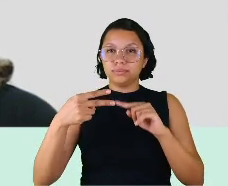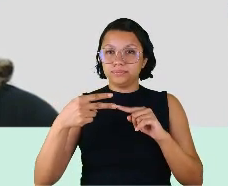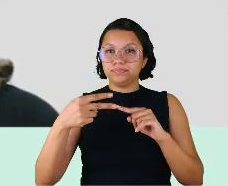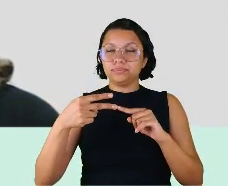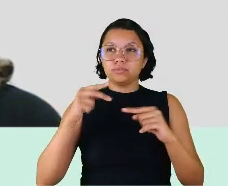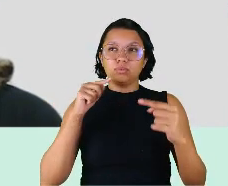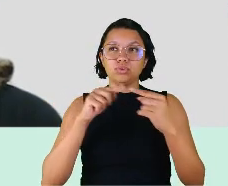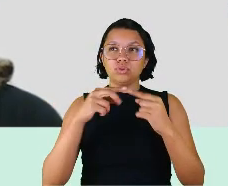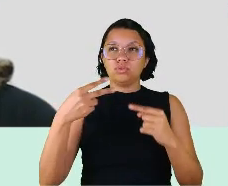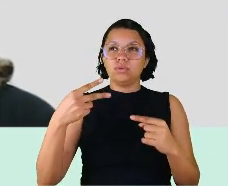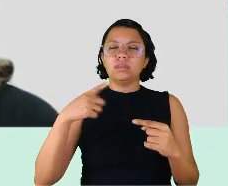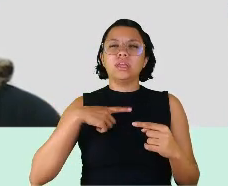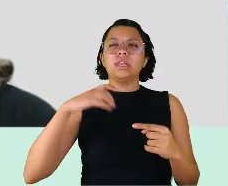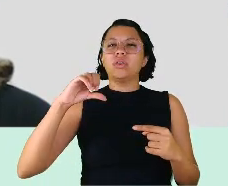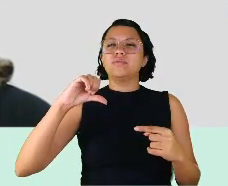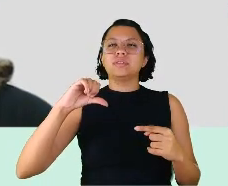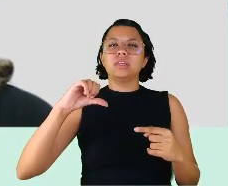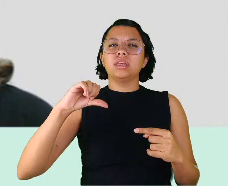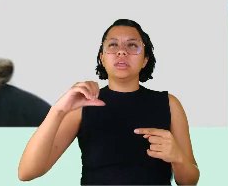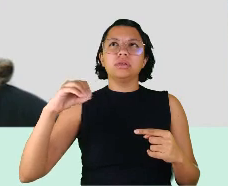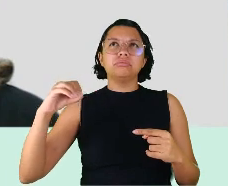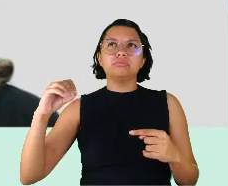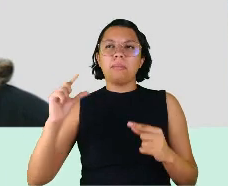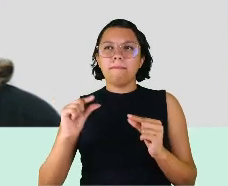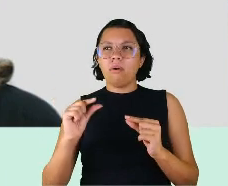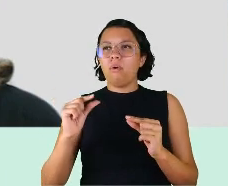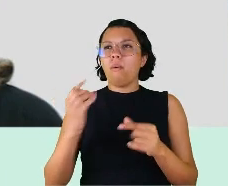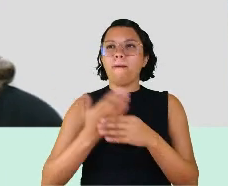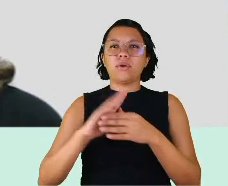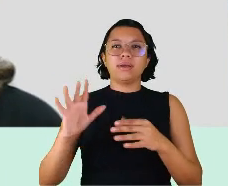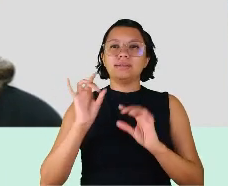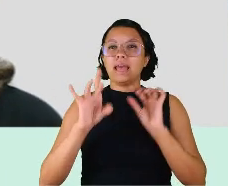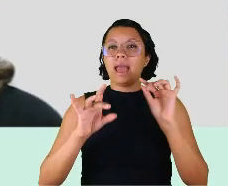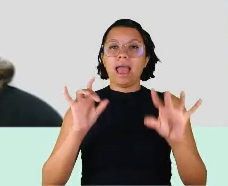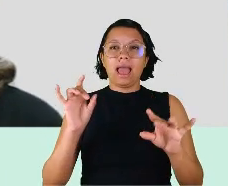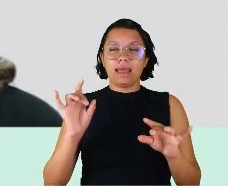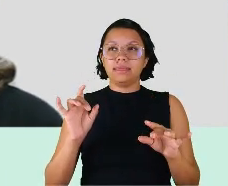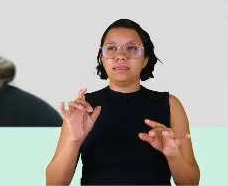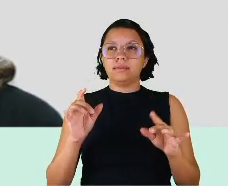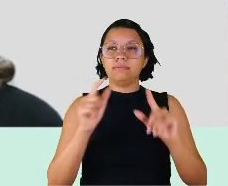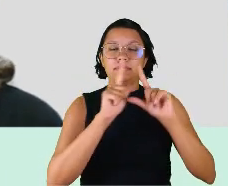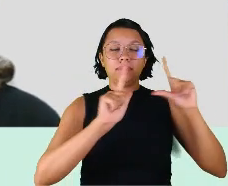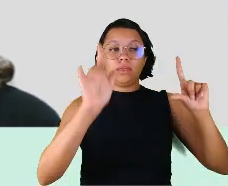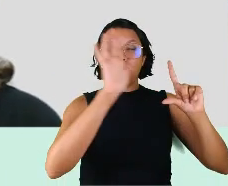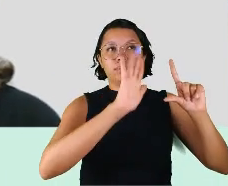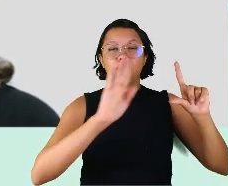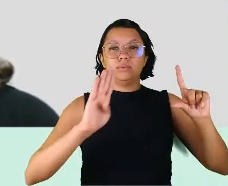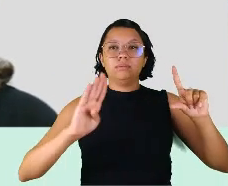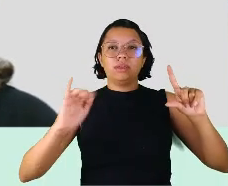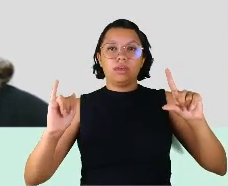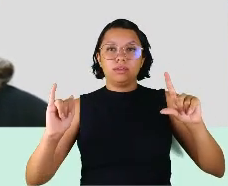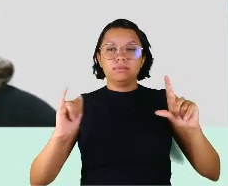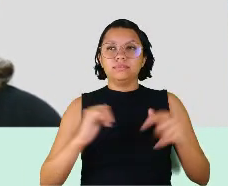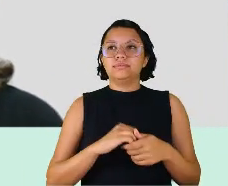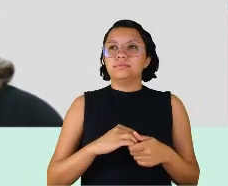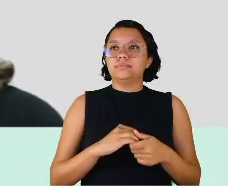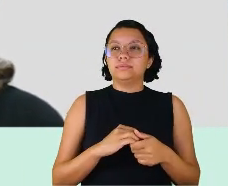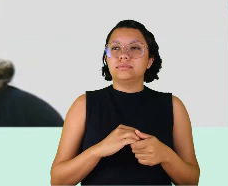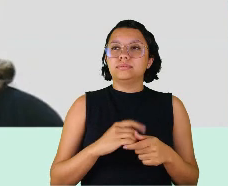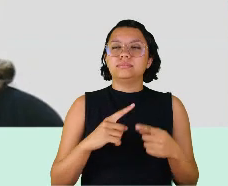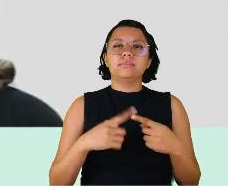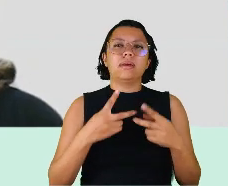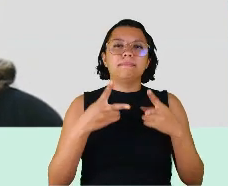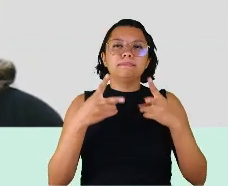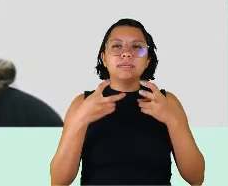Elas têm 900 e poucos processos cada um, pelo painel do BI. Só que